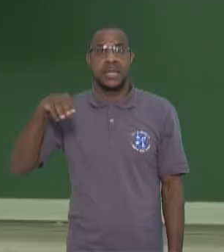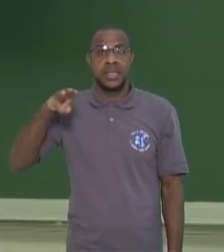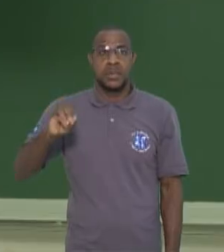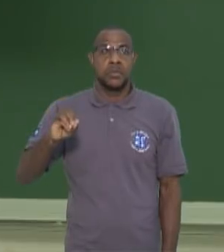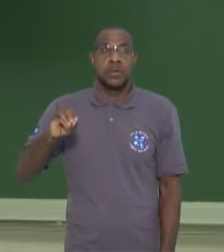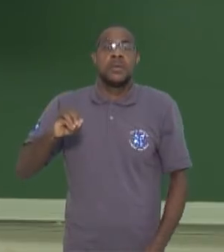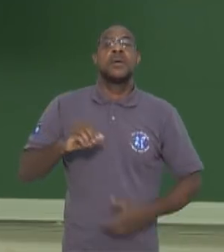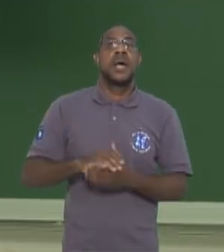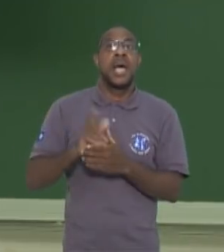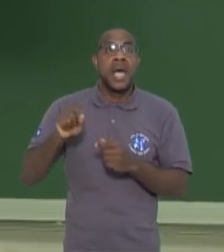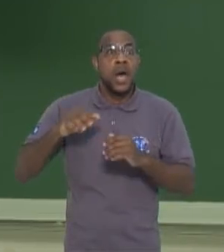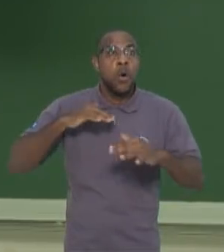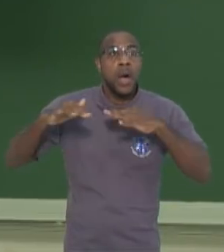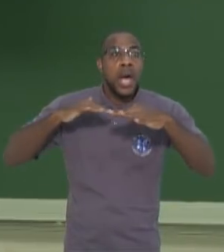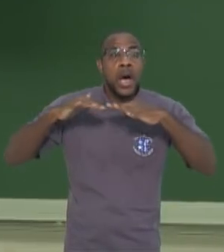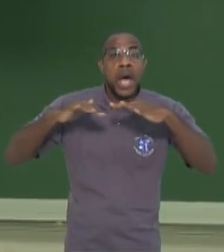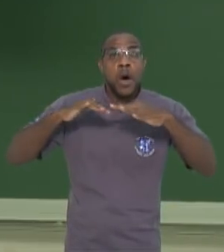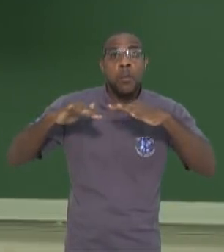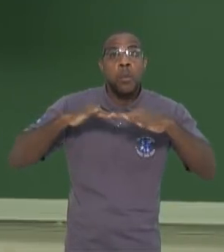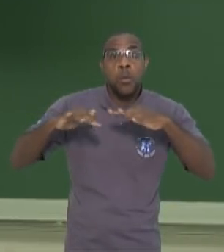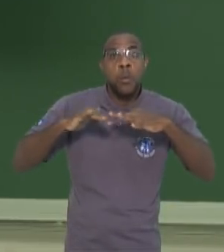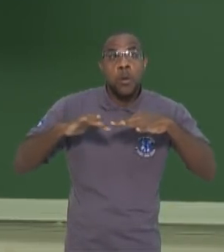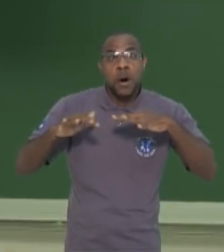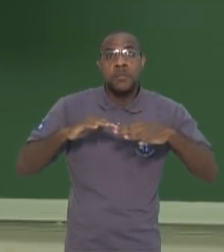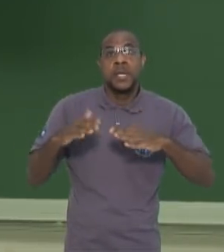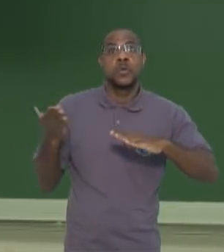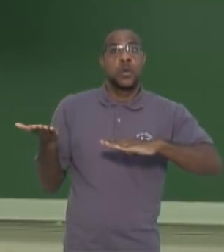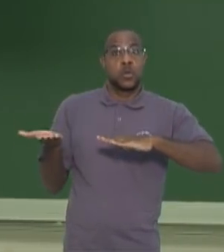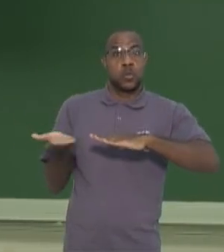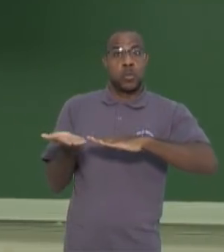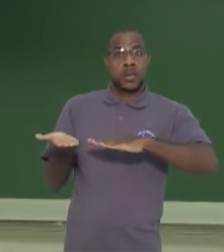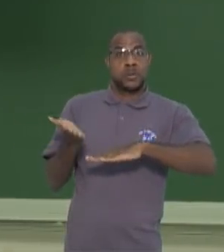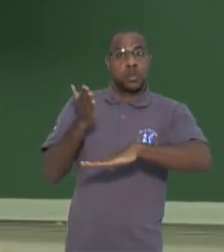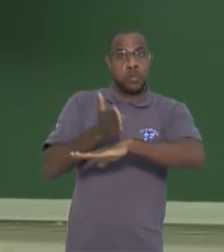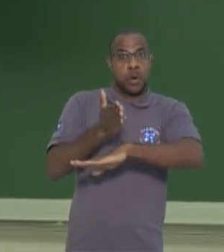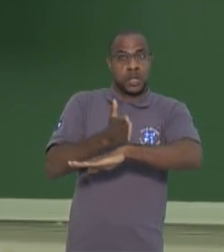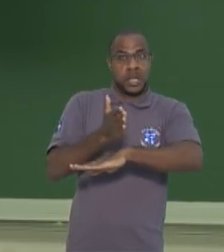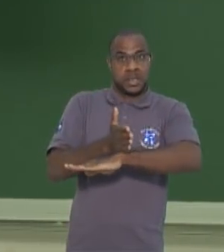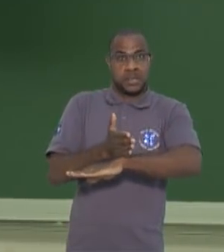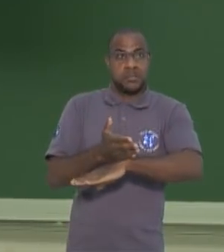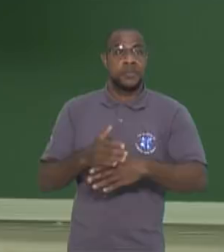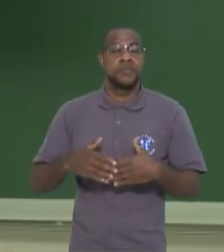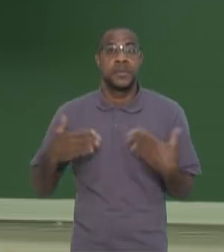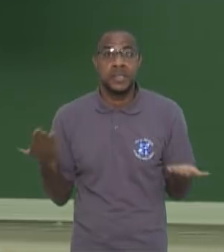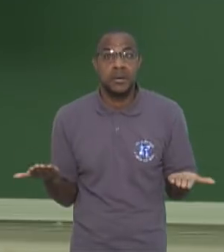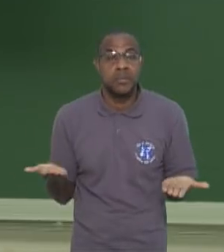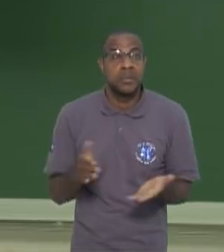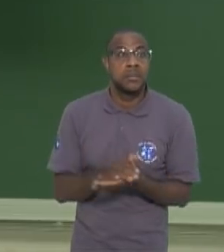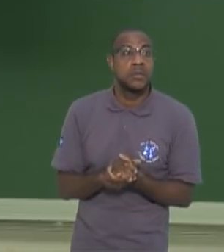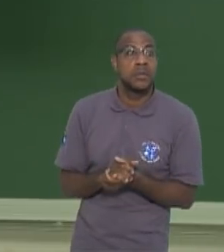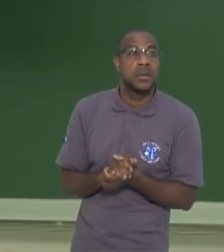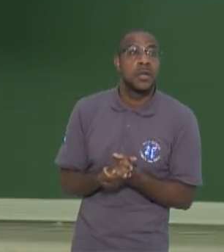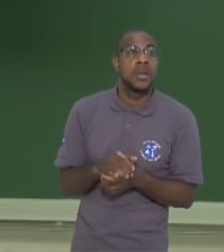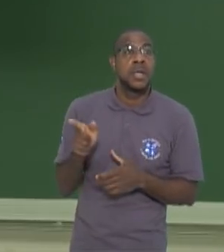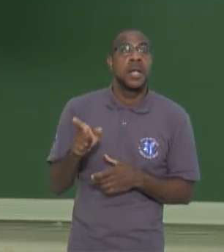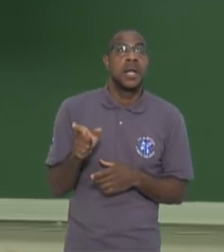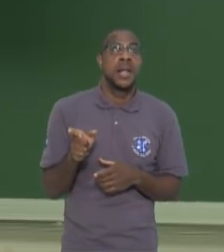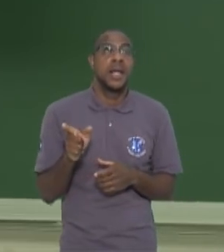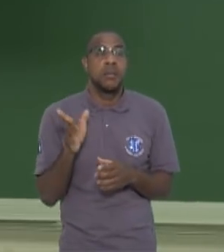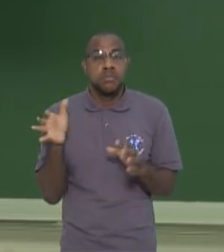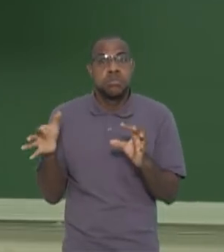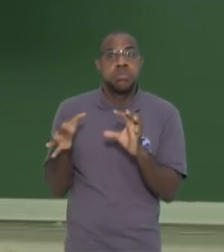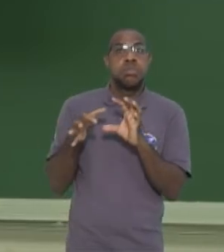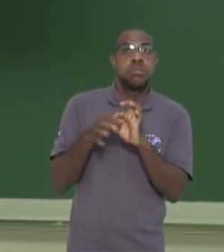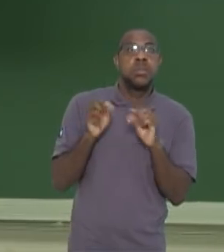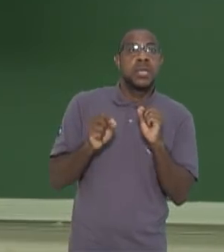Só que assim, eles retomaram coisas do surrealismo e misturaram com as referências da cultura pop. Então